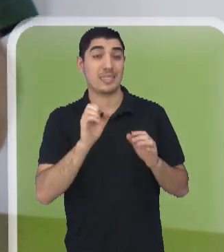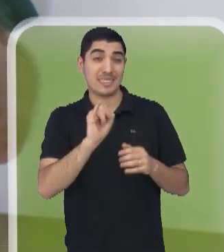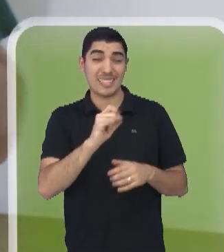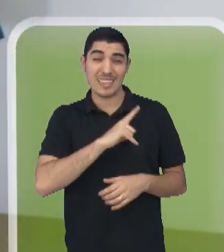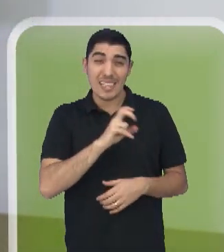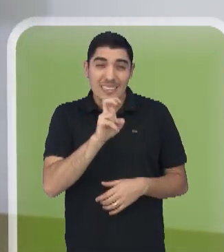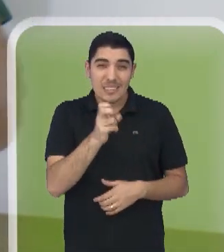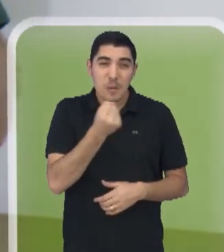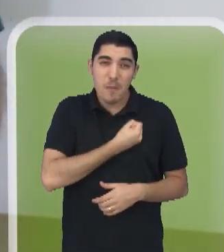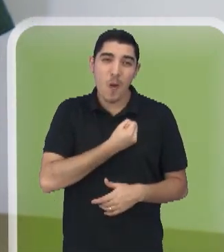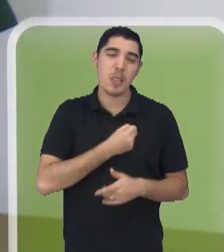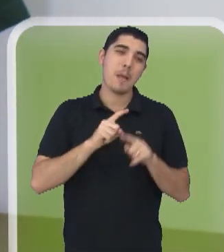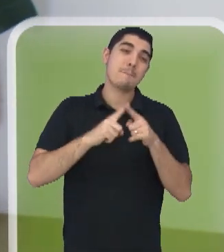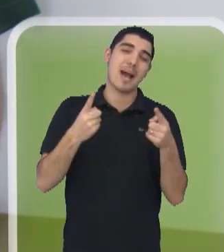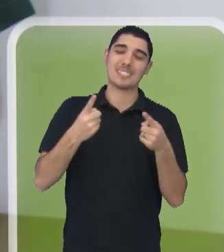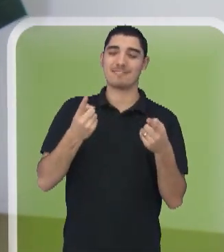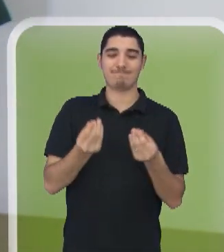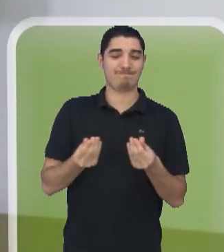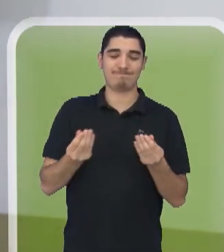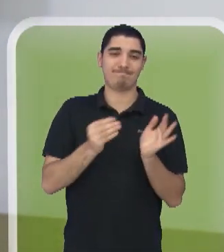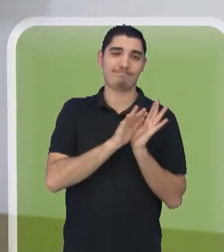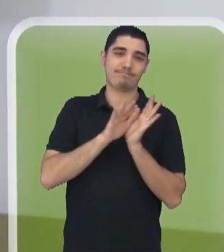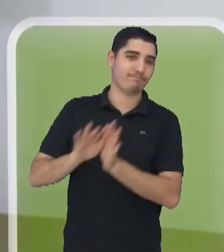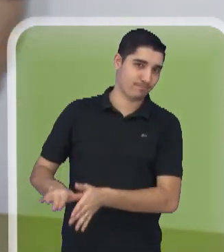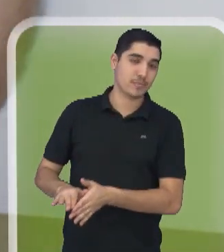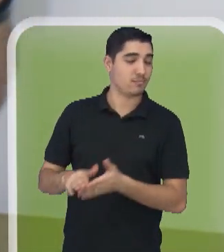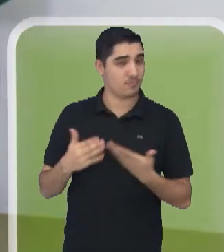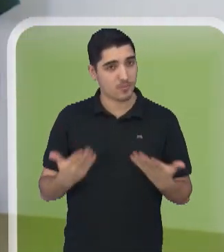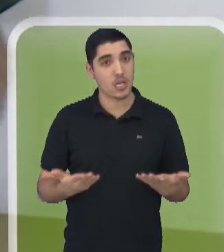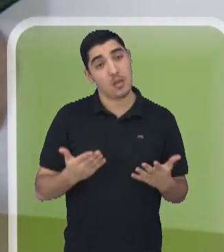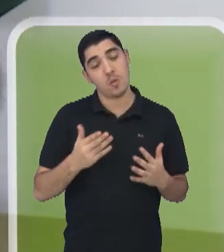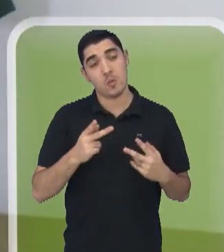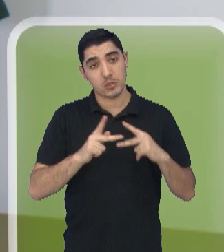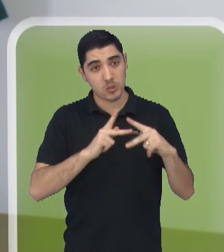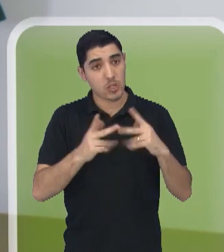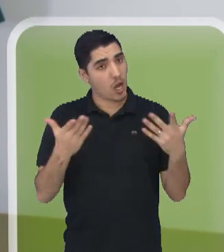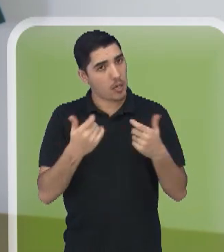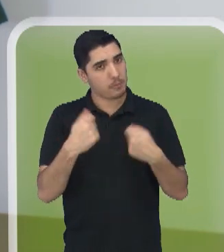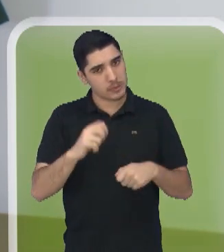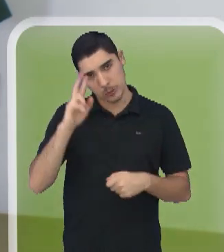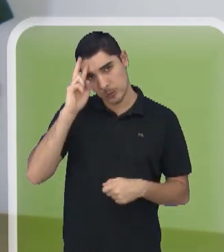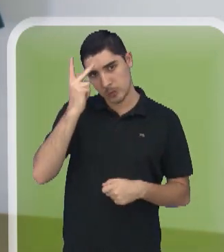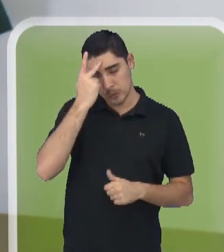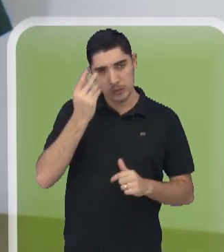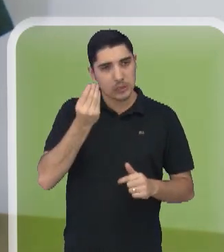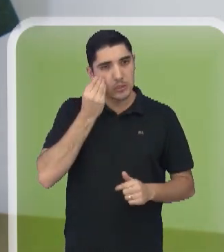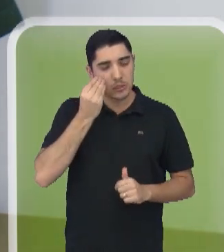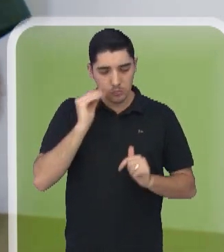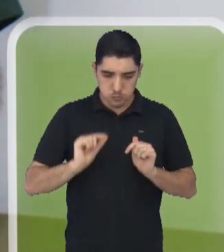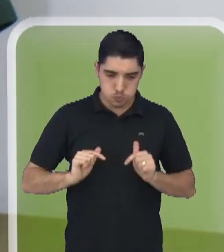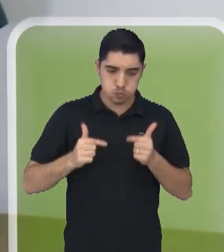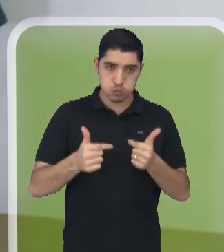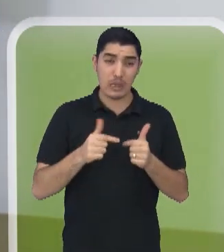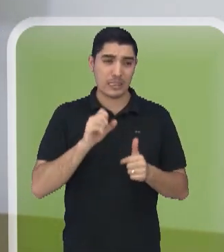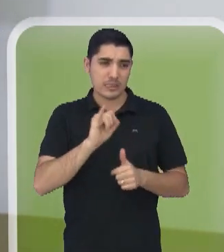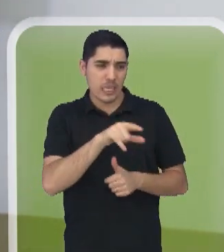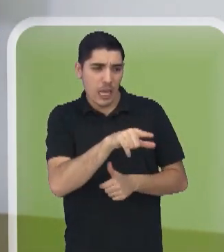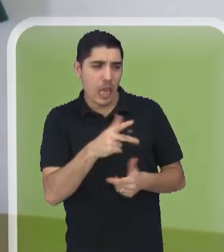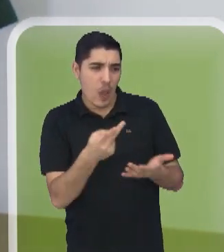mas C, né, o C não entra muito em quadra, então o São José tem que ver o que tem de errado, o que tem